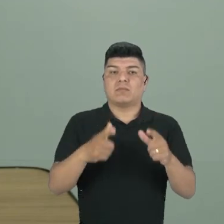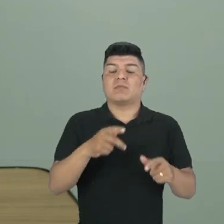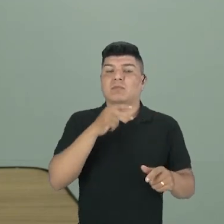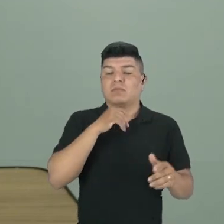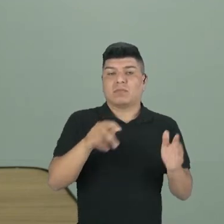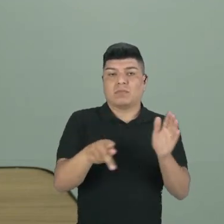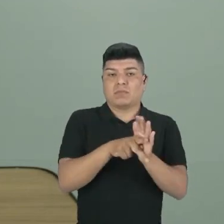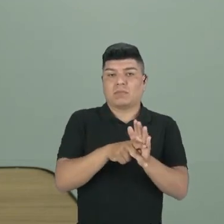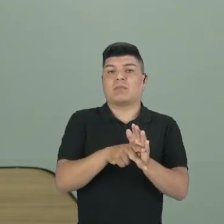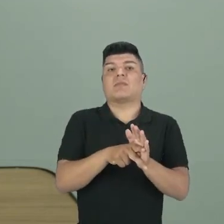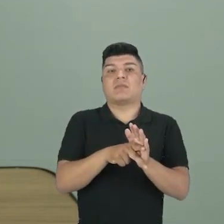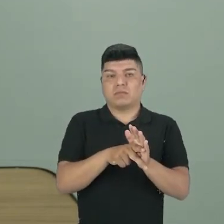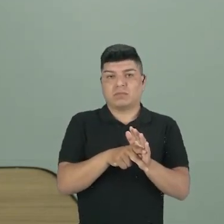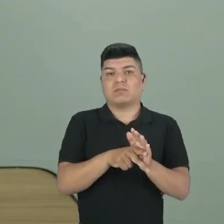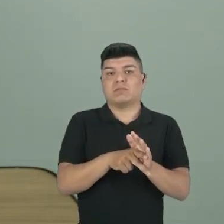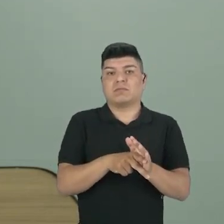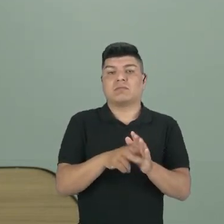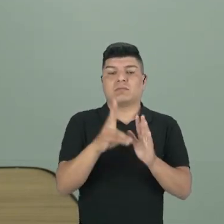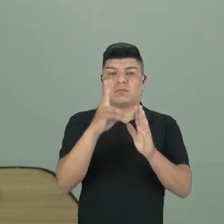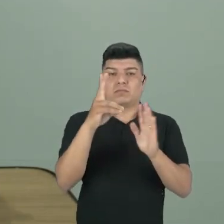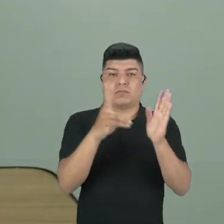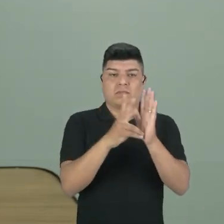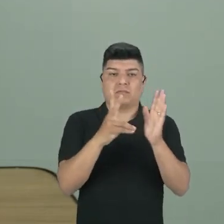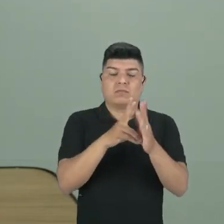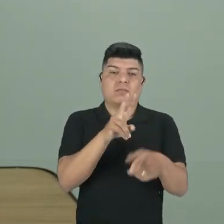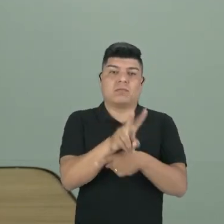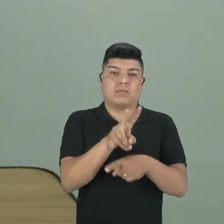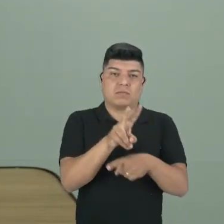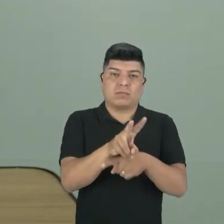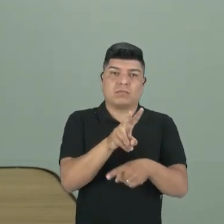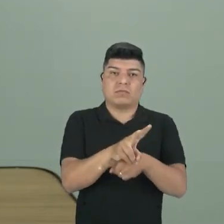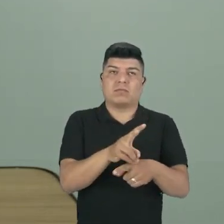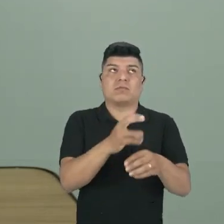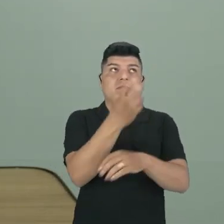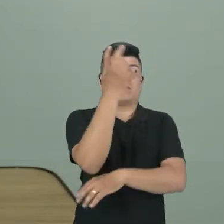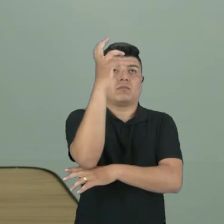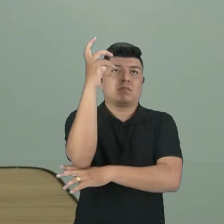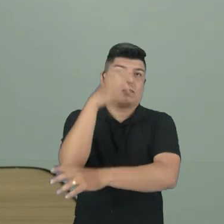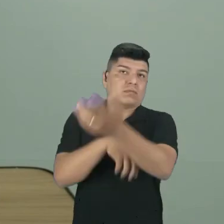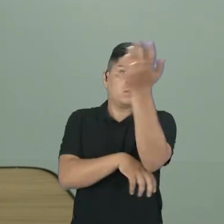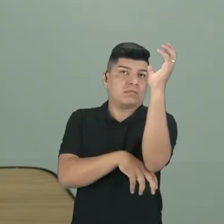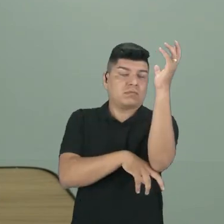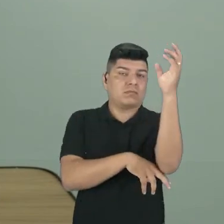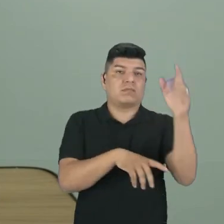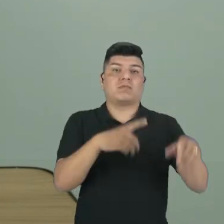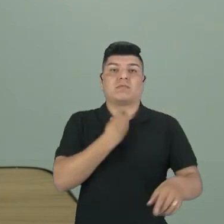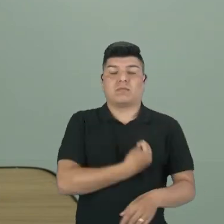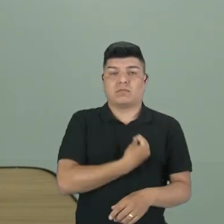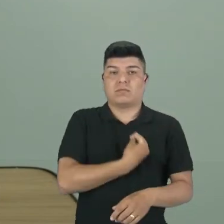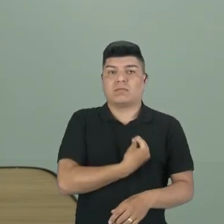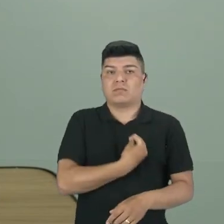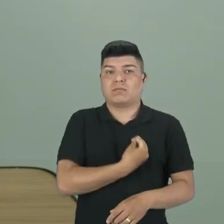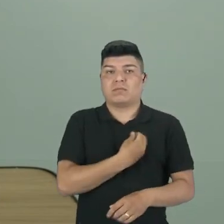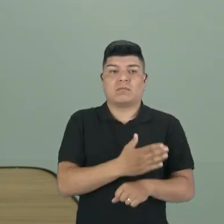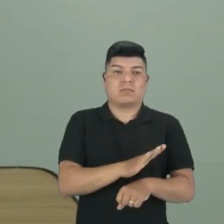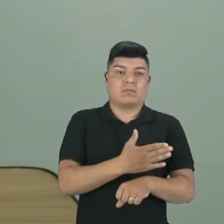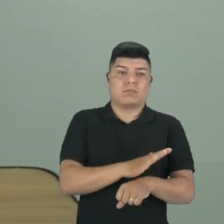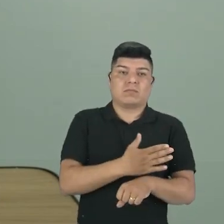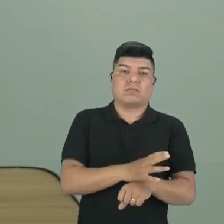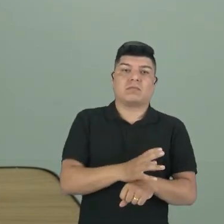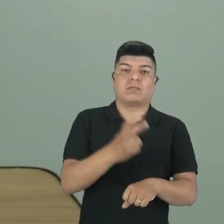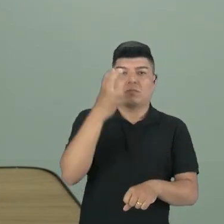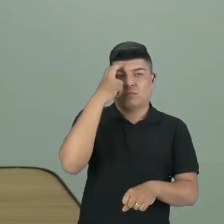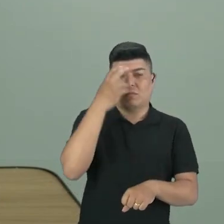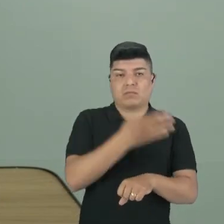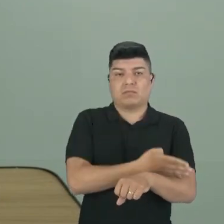seja, tituladas como áreas indígenas, para ser preservado aquele meio ambiente ali ao redor deles e eles poderem viver praticando a sua cultura,